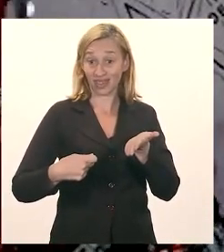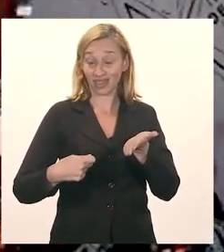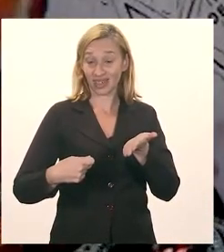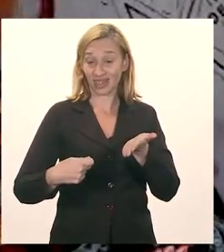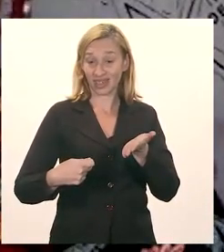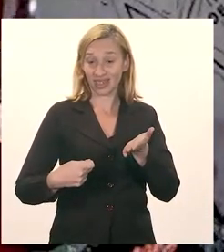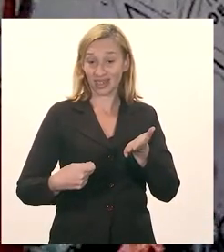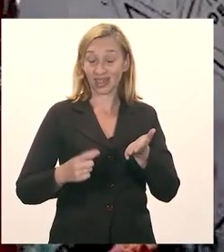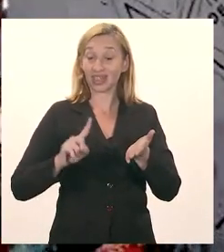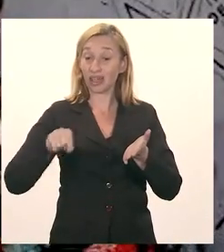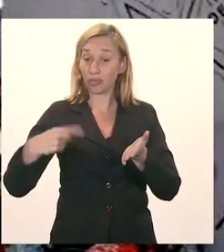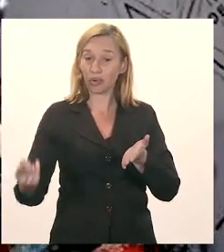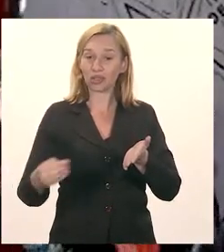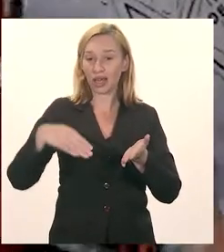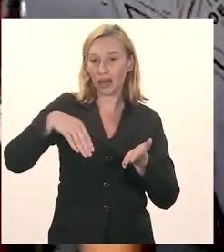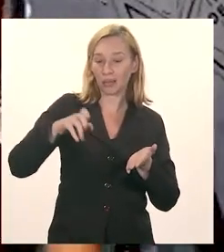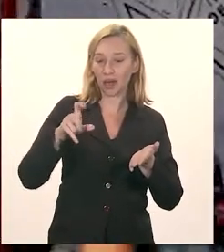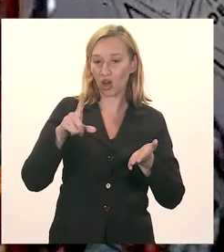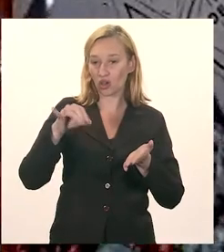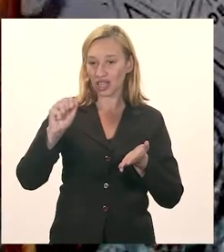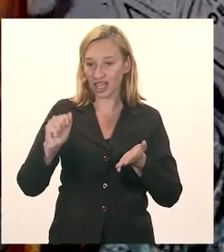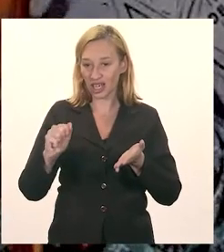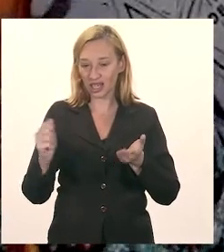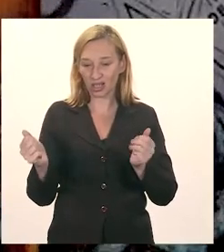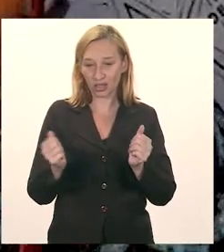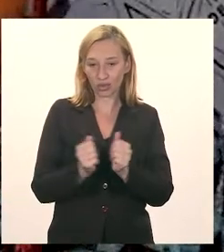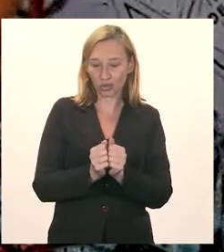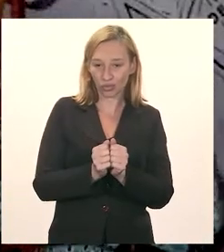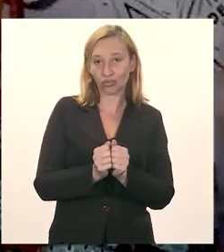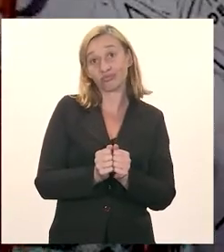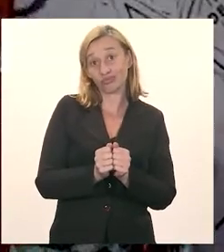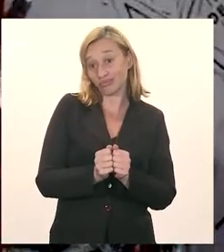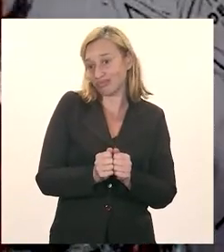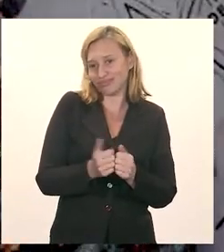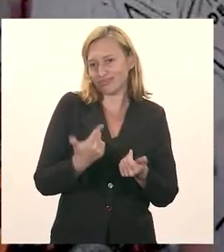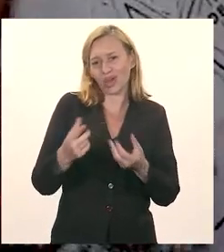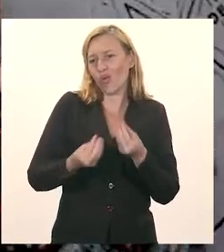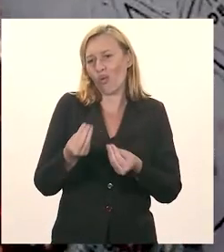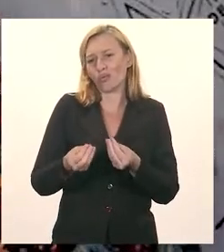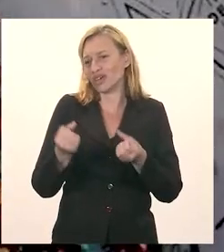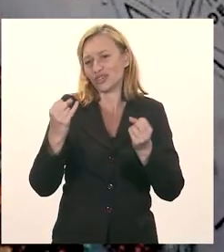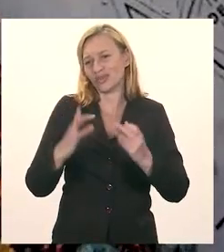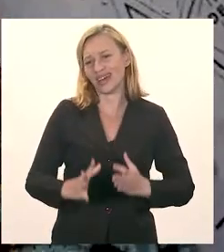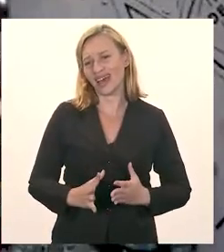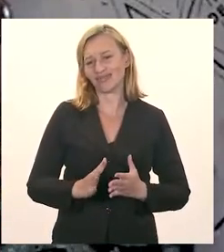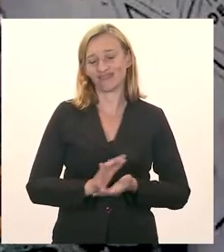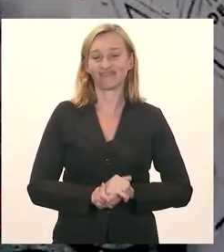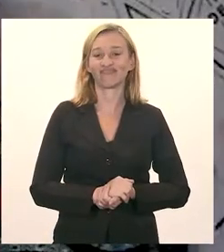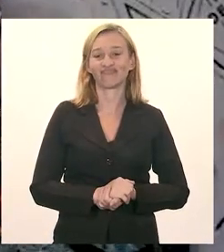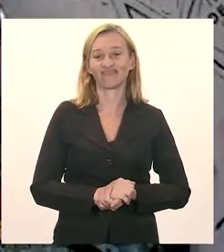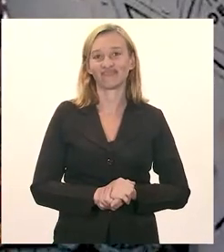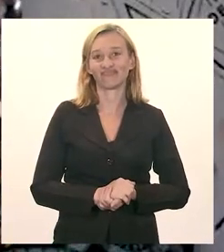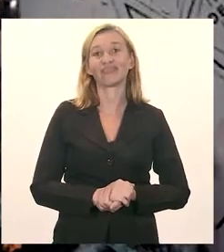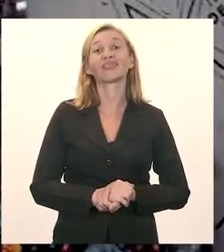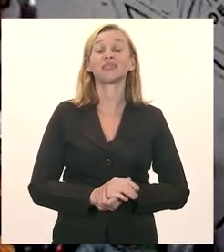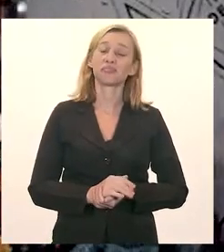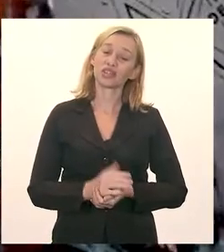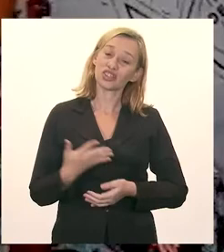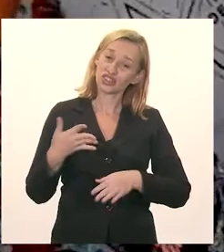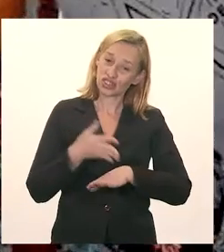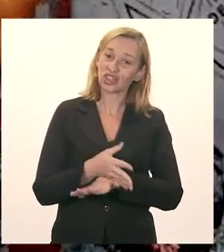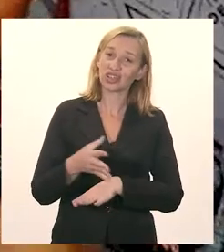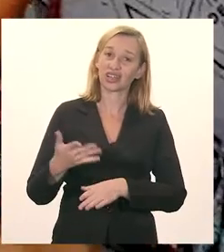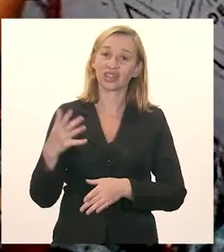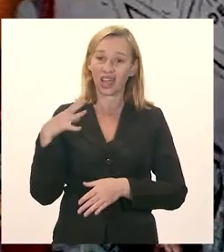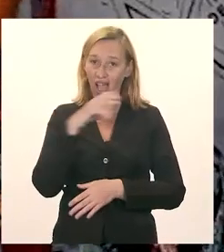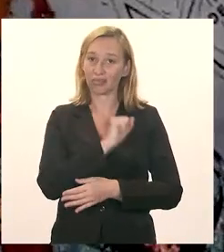E a melodia eu coloco depois em cima, ou às vezes os dois juntos. É uma coisa assim que é inexplicável, não sei explicar. Mas ela